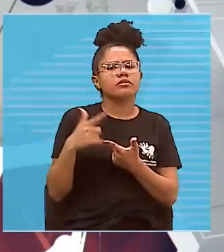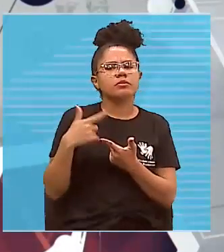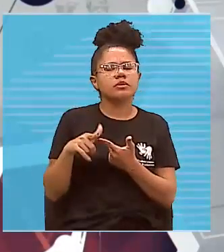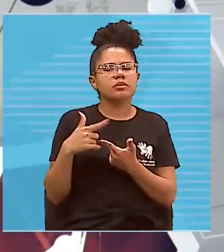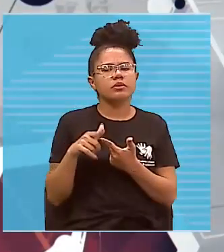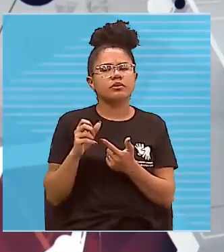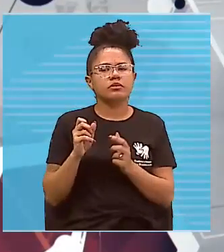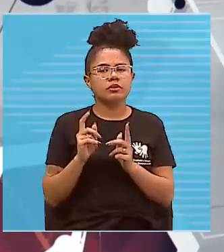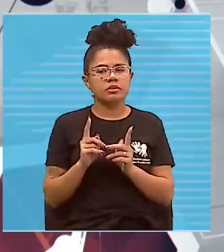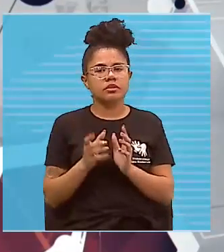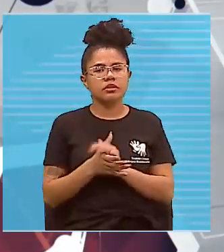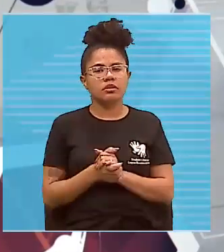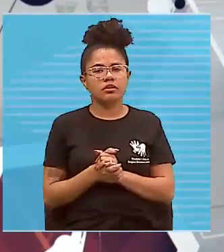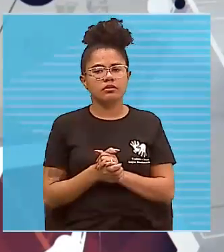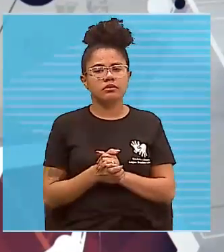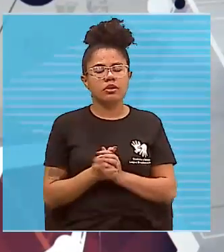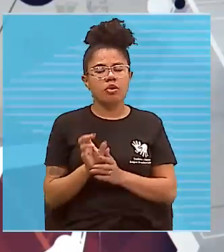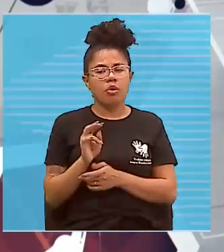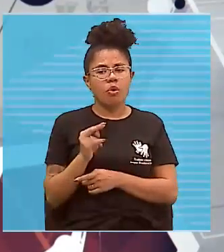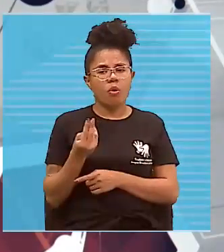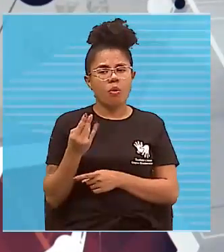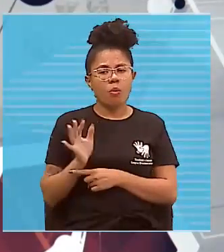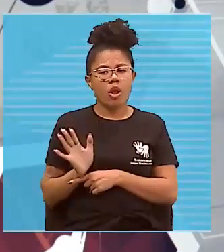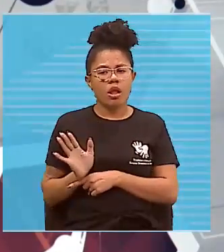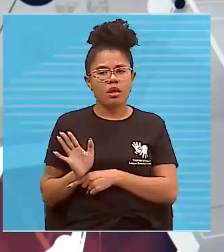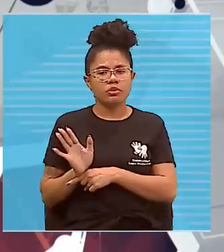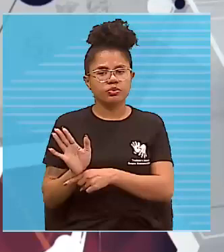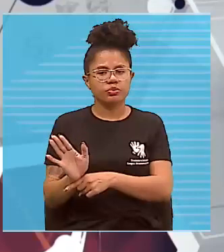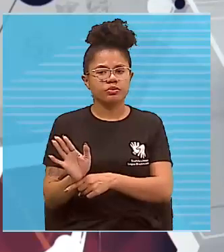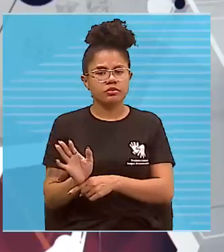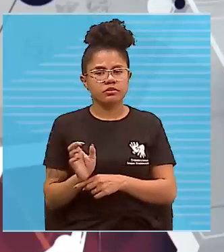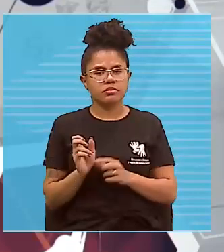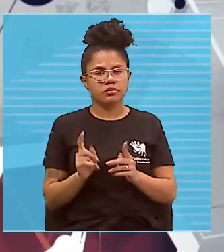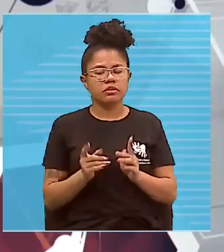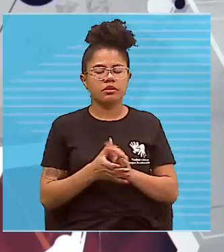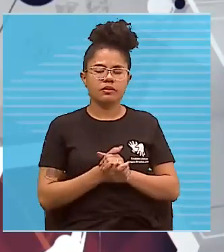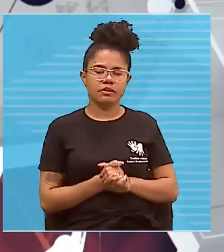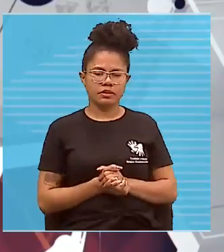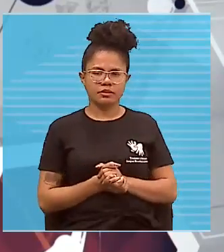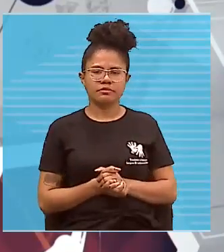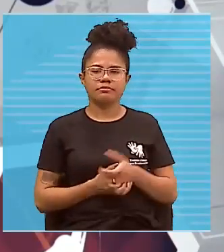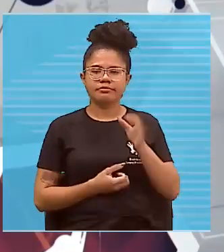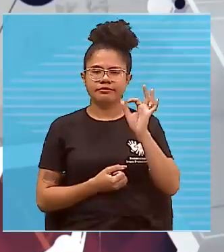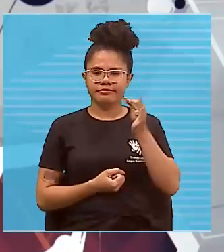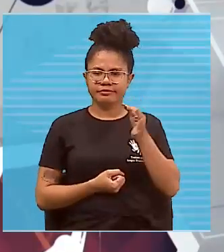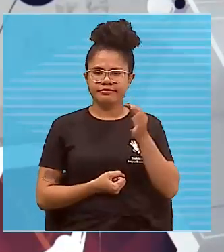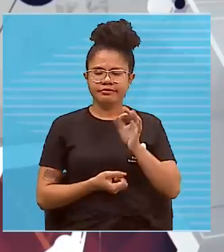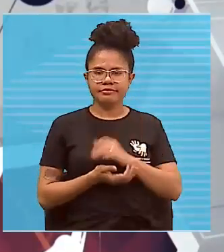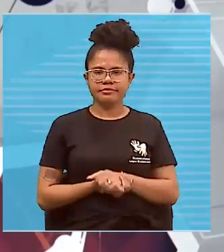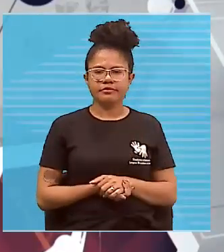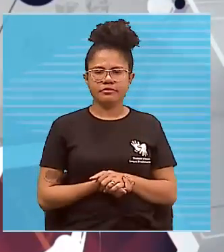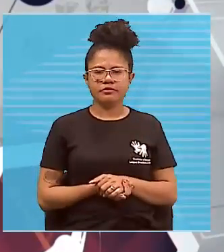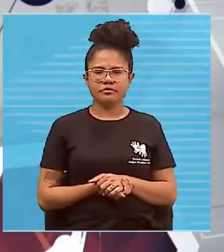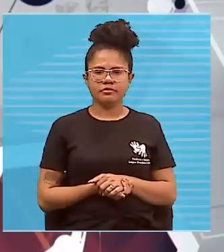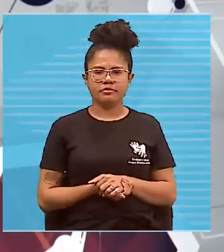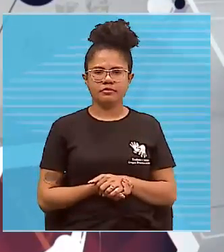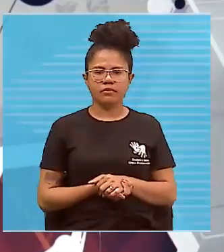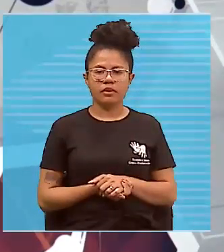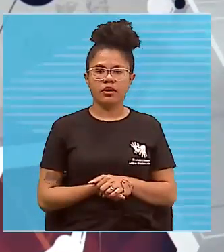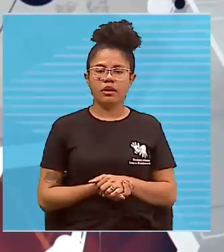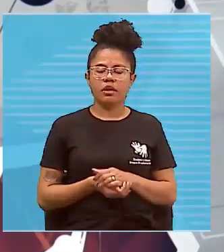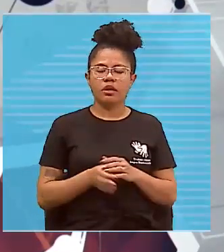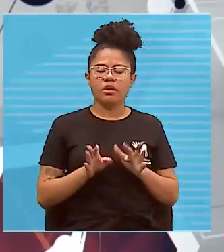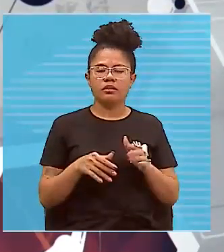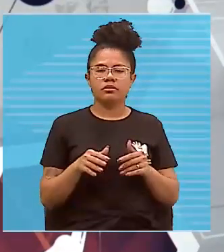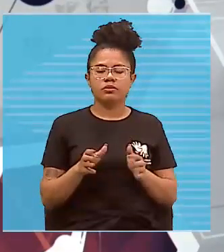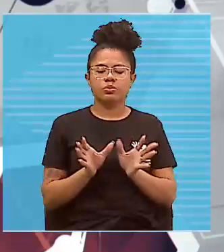esse impacto, ou compensar esse impacto, tá certo? Exatamente, eles mudam as rotas, né, e às vezes